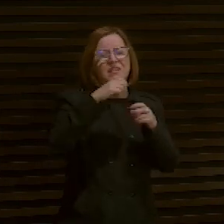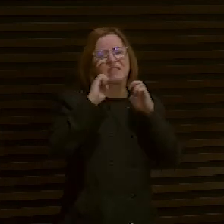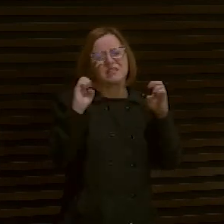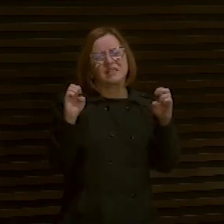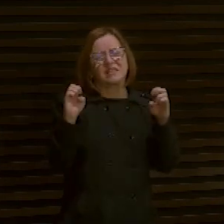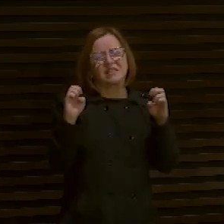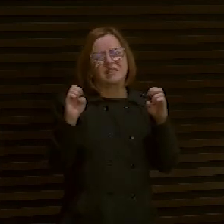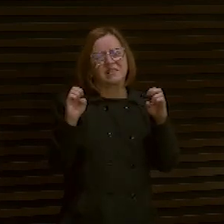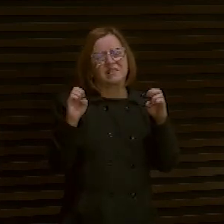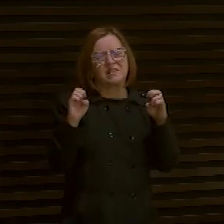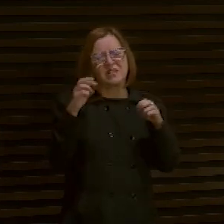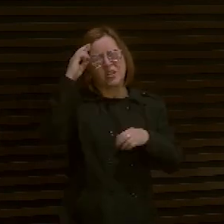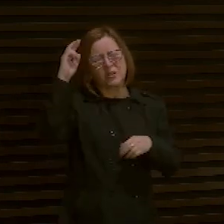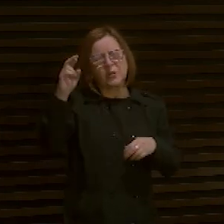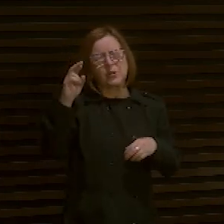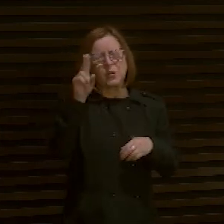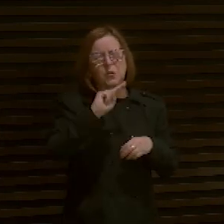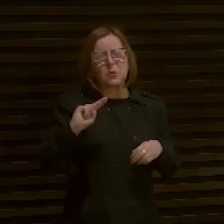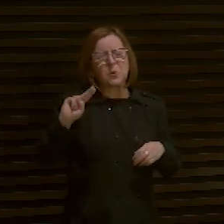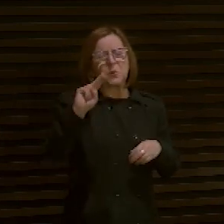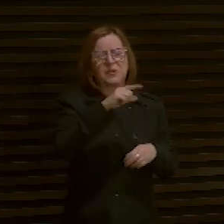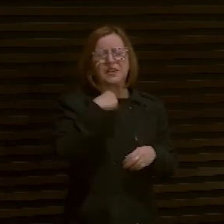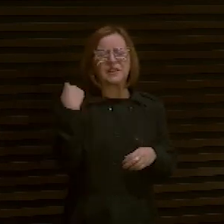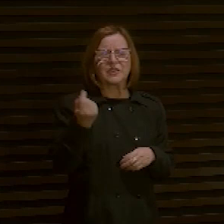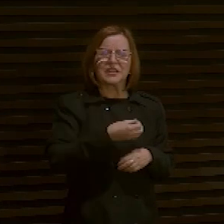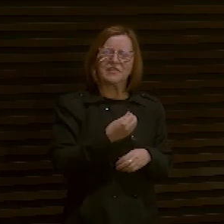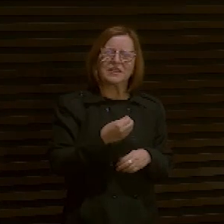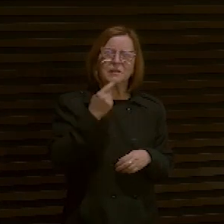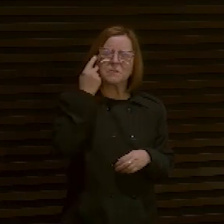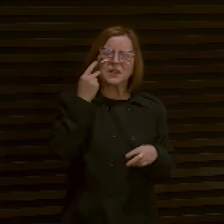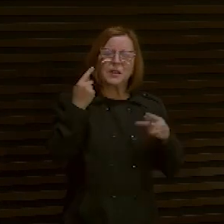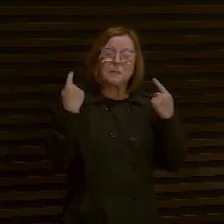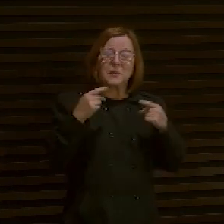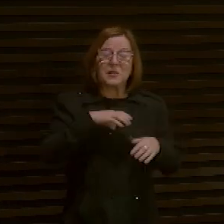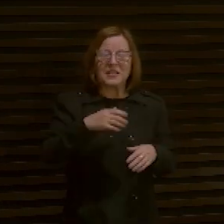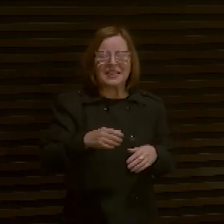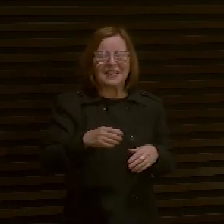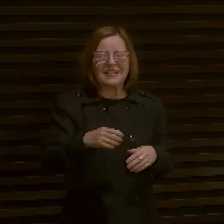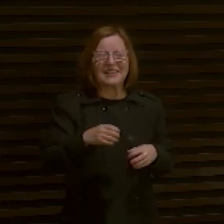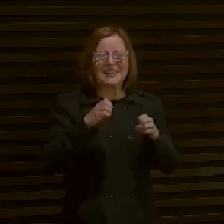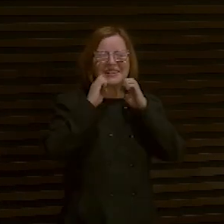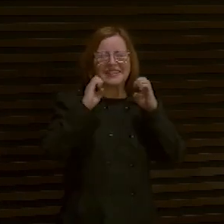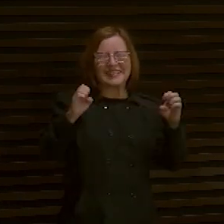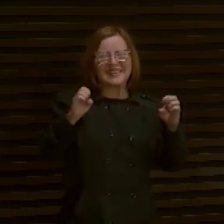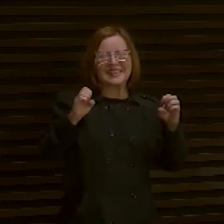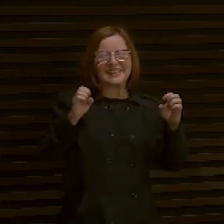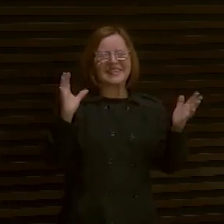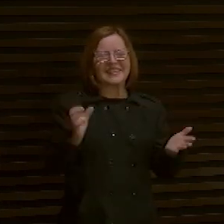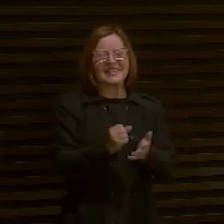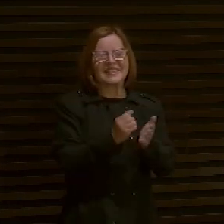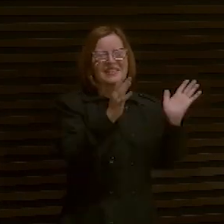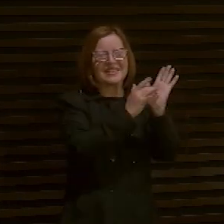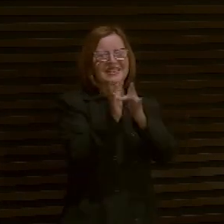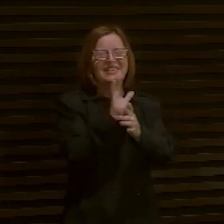Que o Senhor nos use para anunciarmos com ousadia, Pai, as boas novas da salvação que temos em Jesus Cristo. Continue